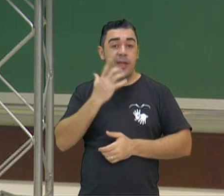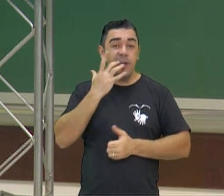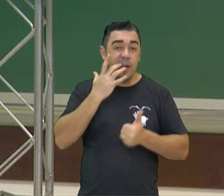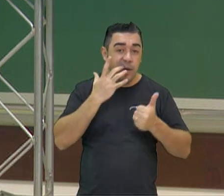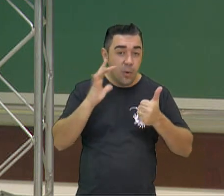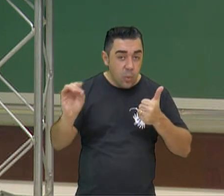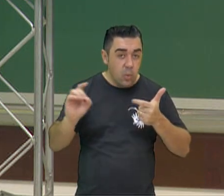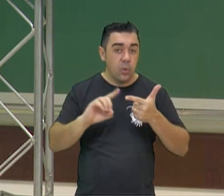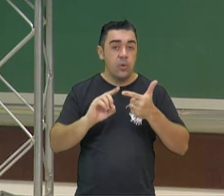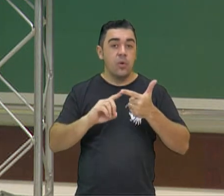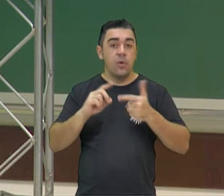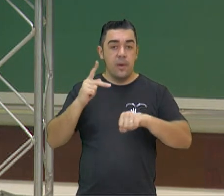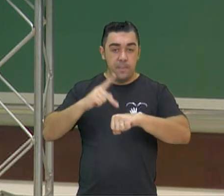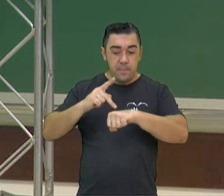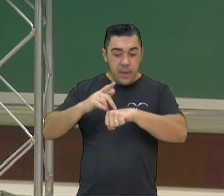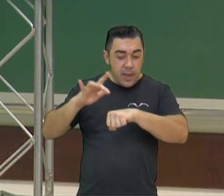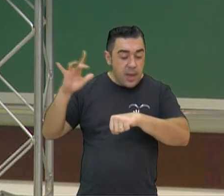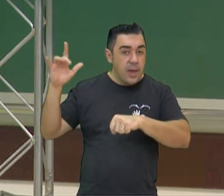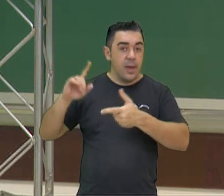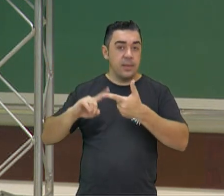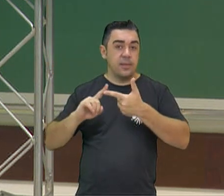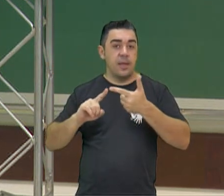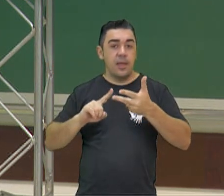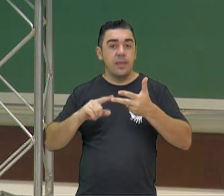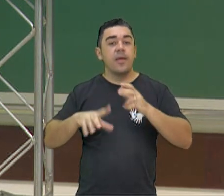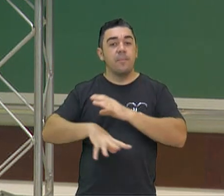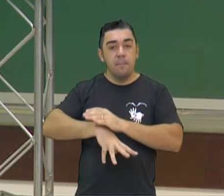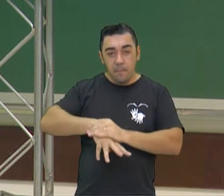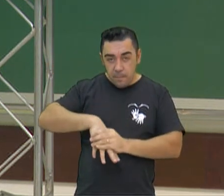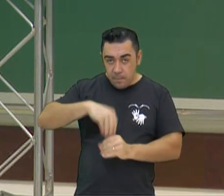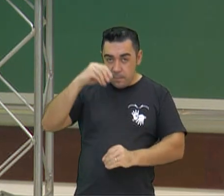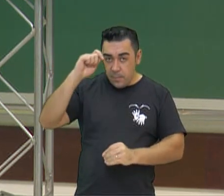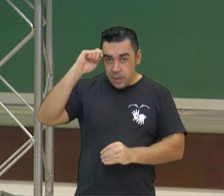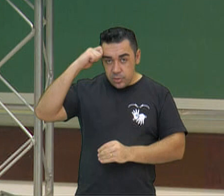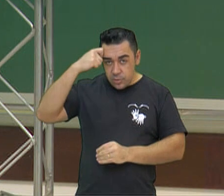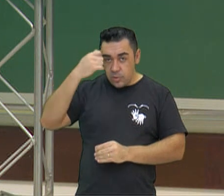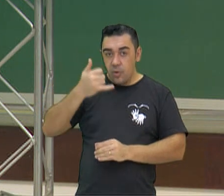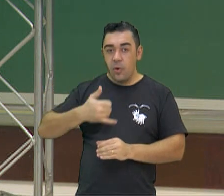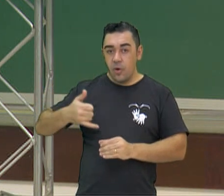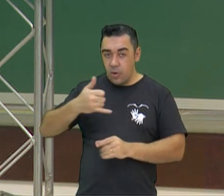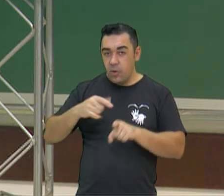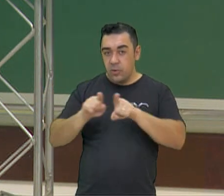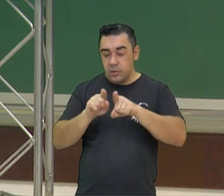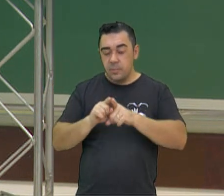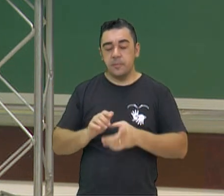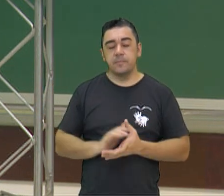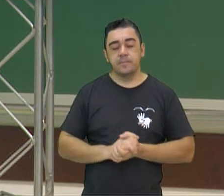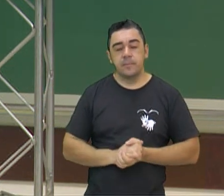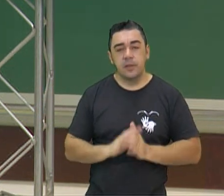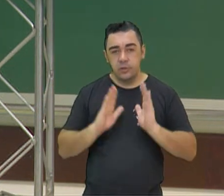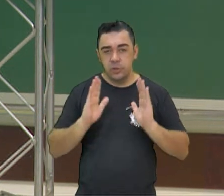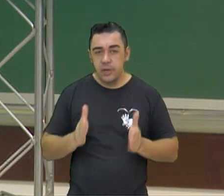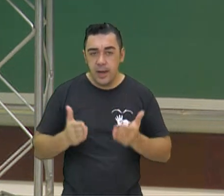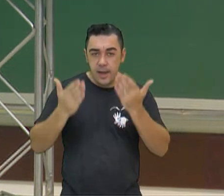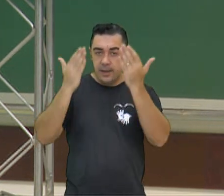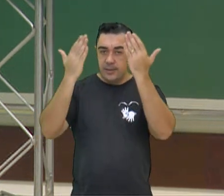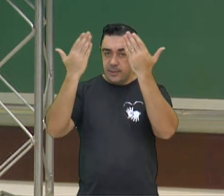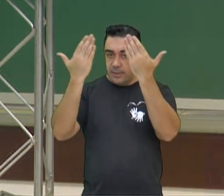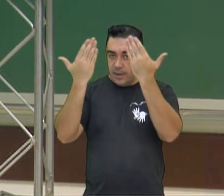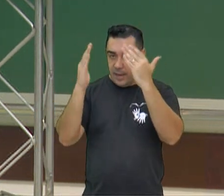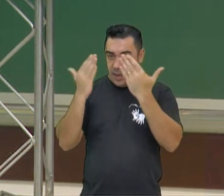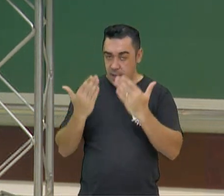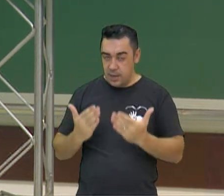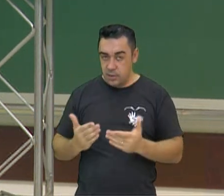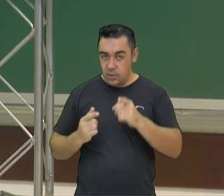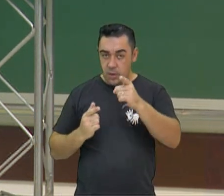filmes contando essas histórias. Perfeito? Feita esta leitura, feita esta análise, que já vai ajudá-lo